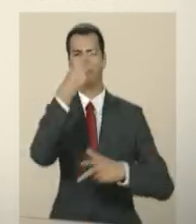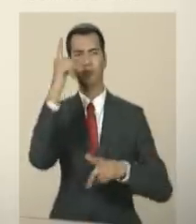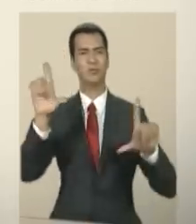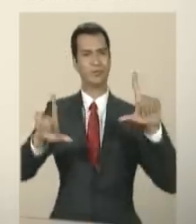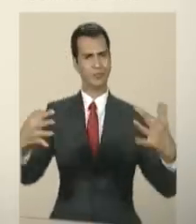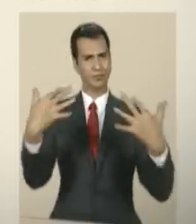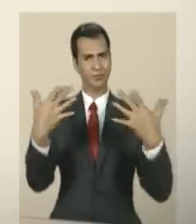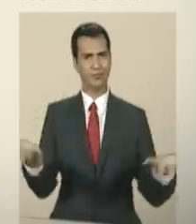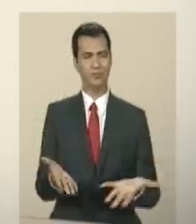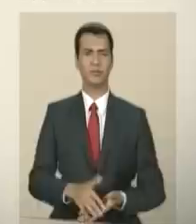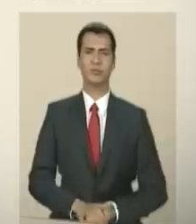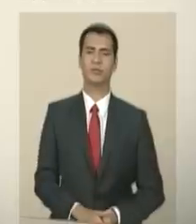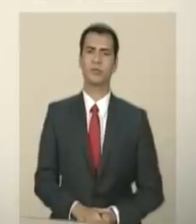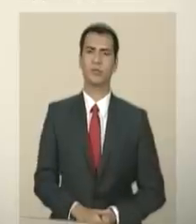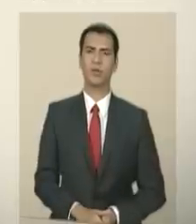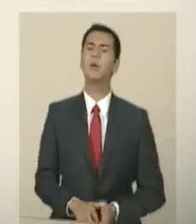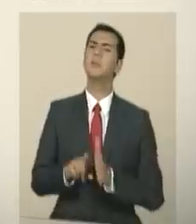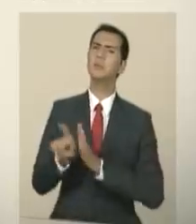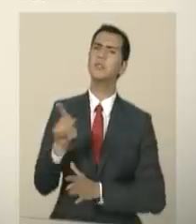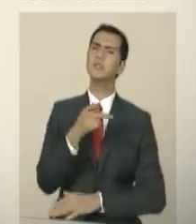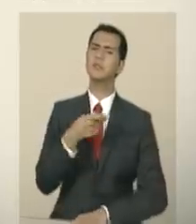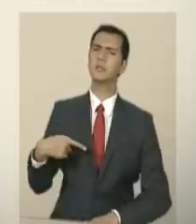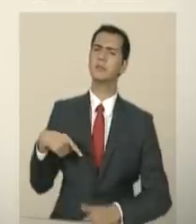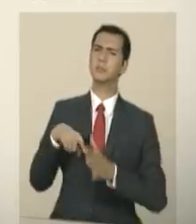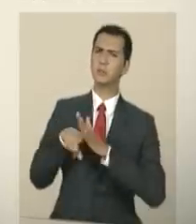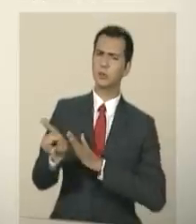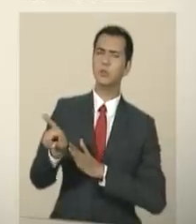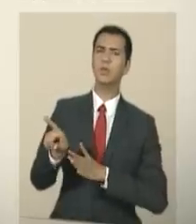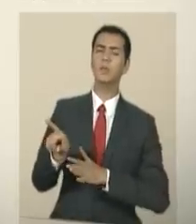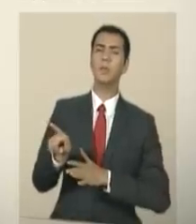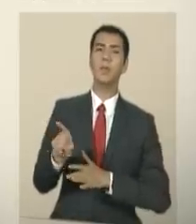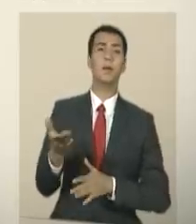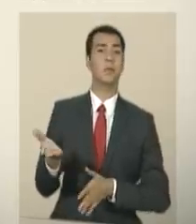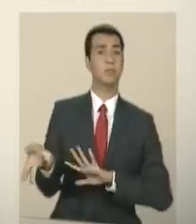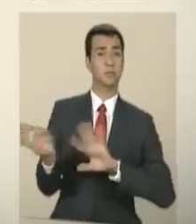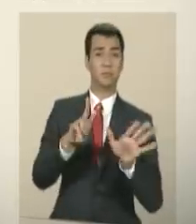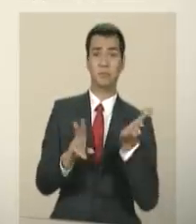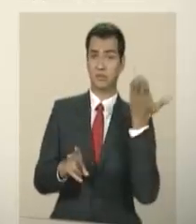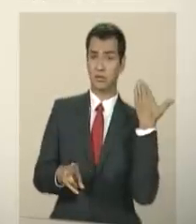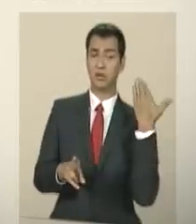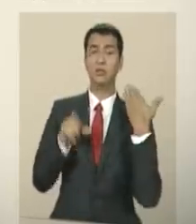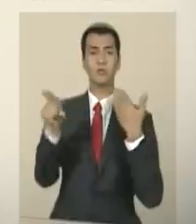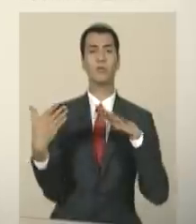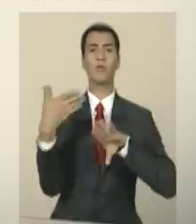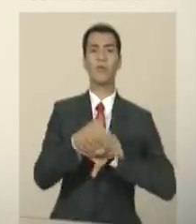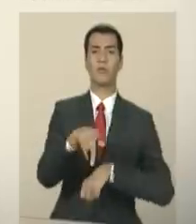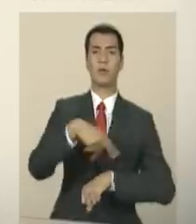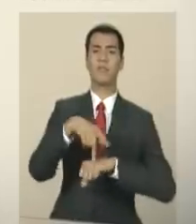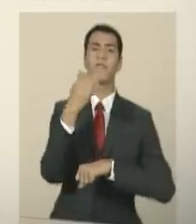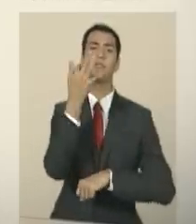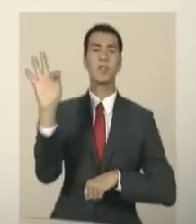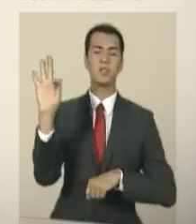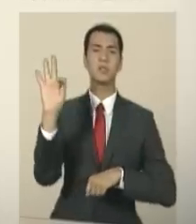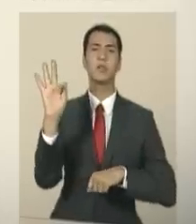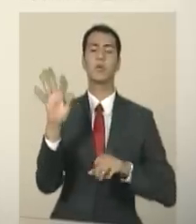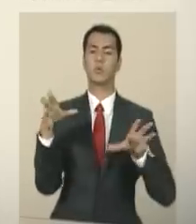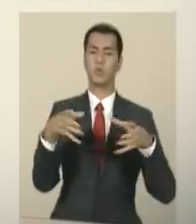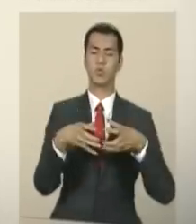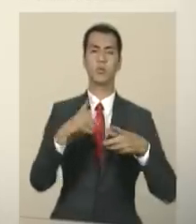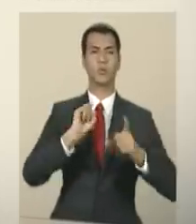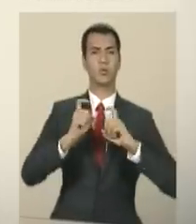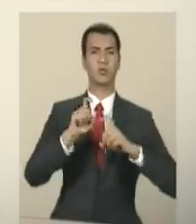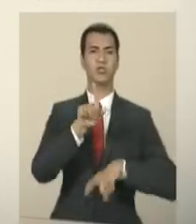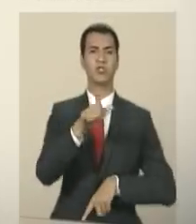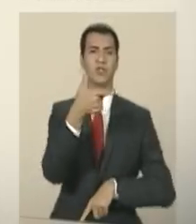a senhora participou na França da reunião do G20 que discutiu saídas para crise mundial Qual foi o recado do Brasil nas conversas